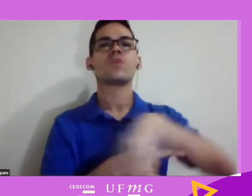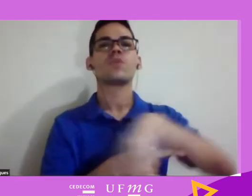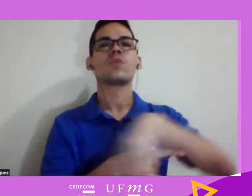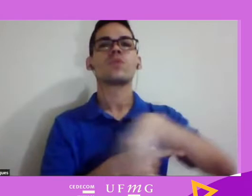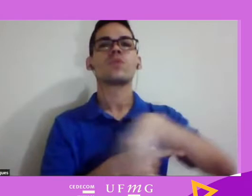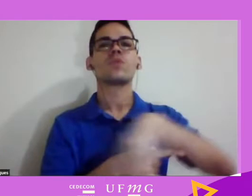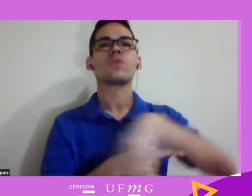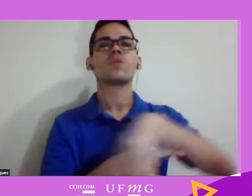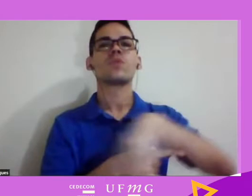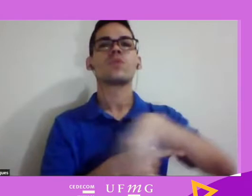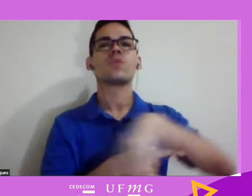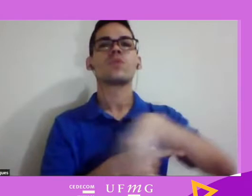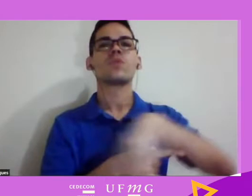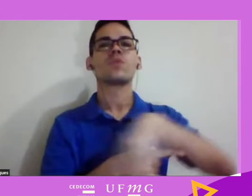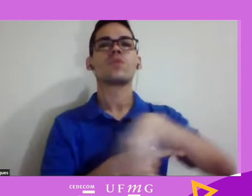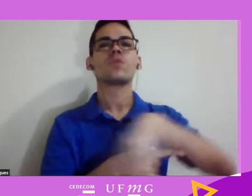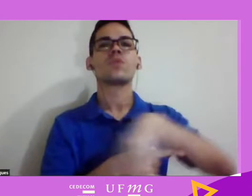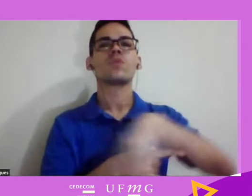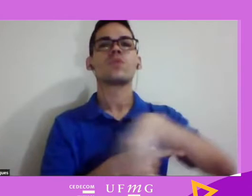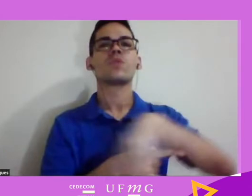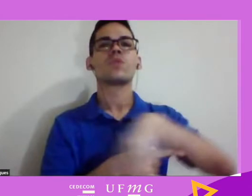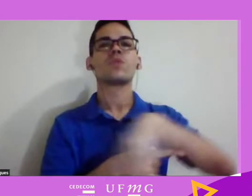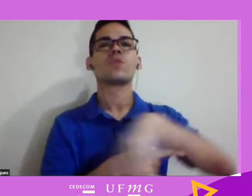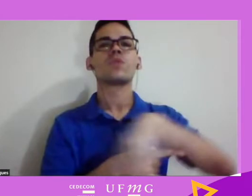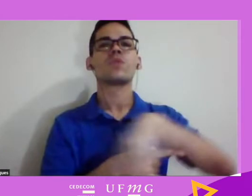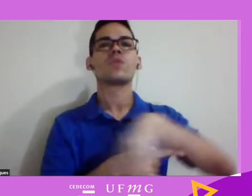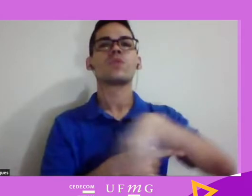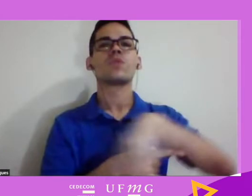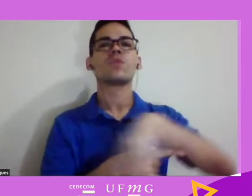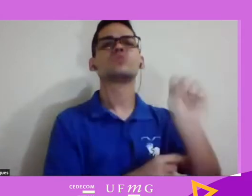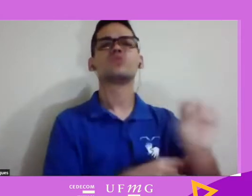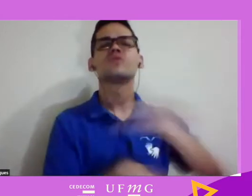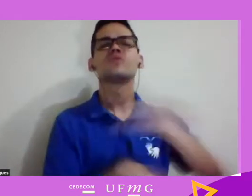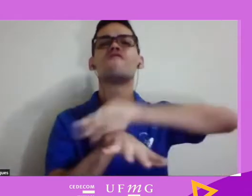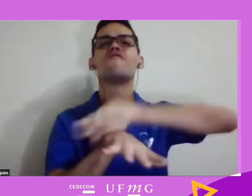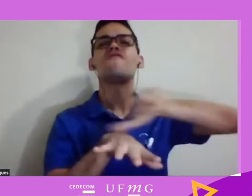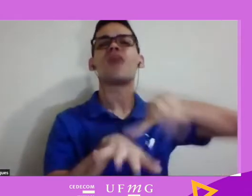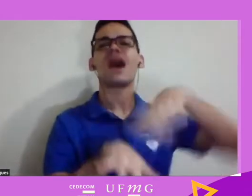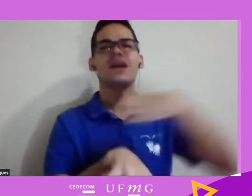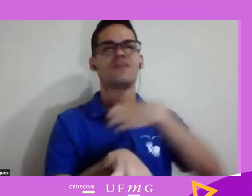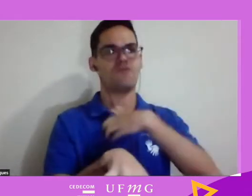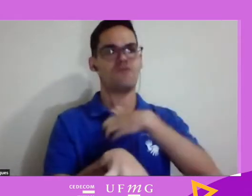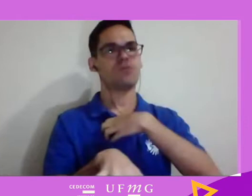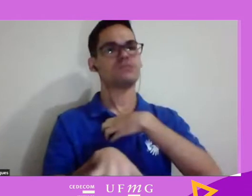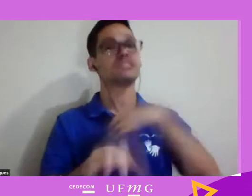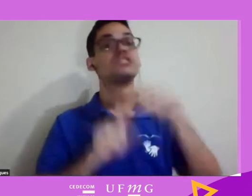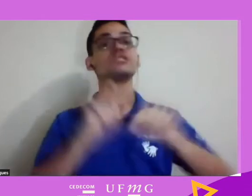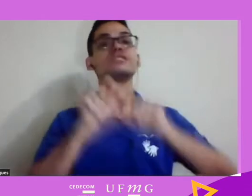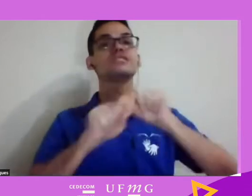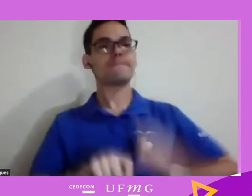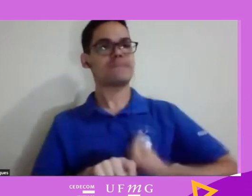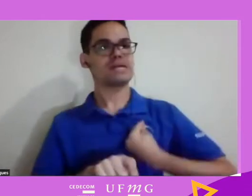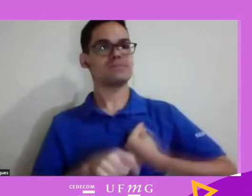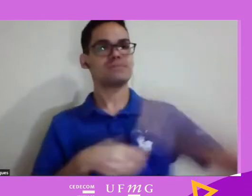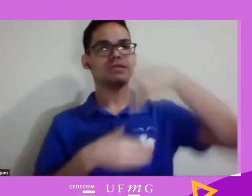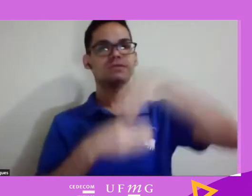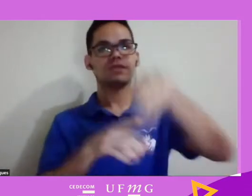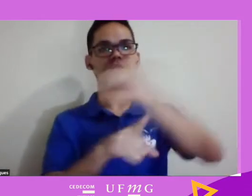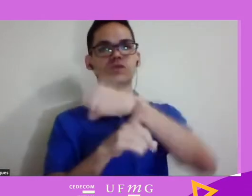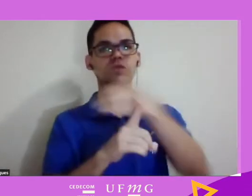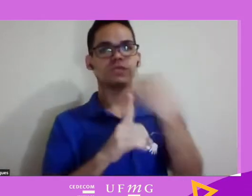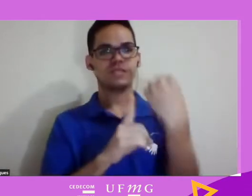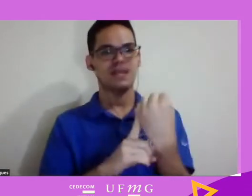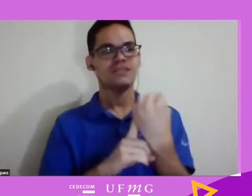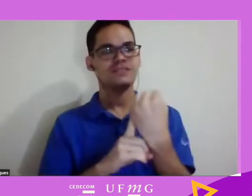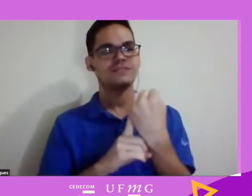tem várias formas de ativismos hoje, que são permeados por essa questão da mediatização.